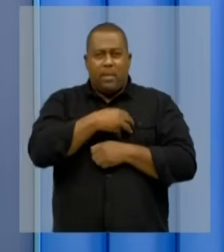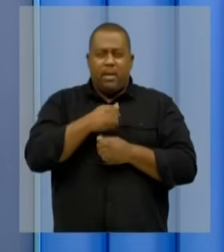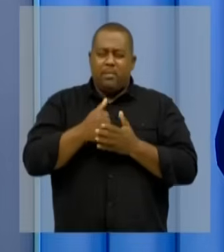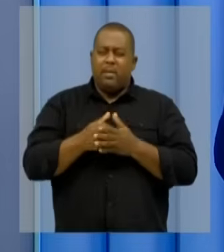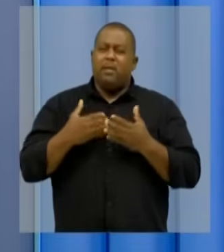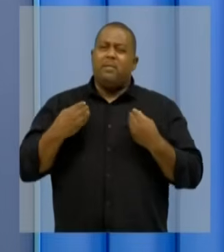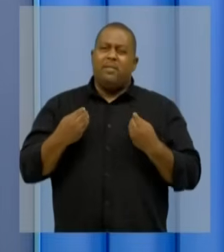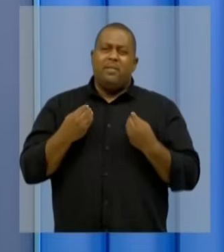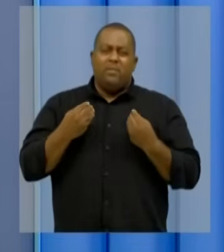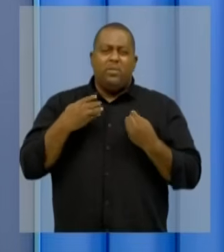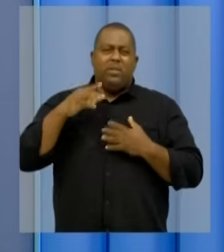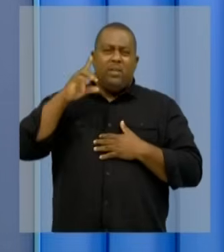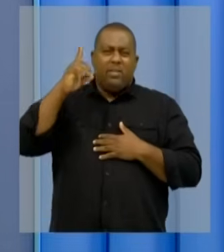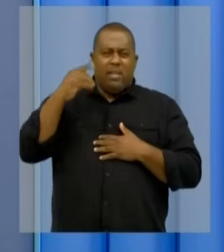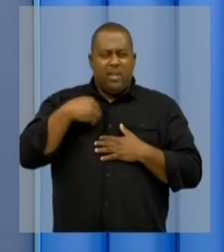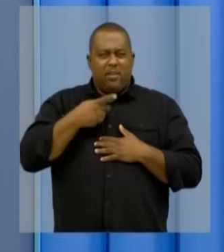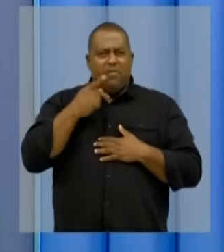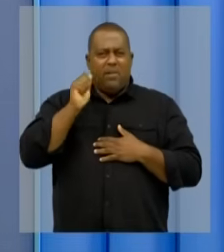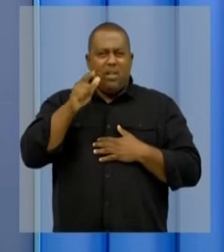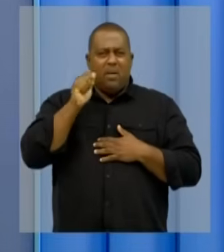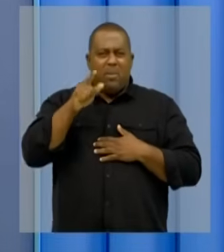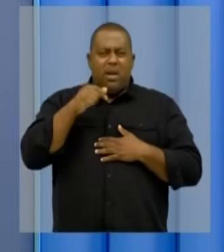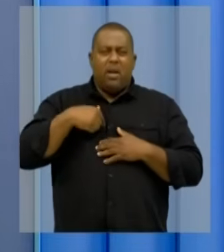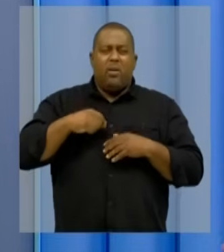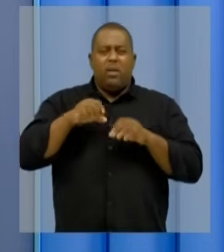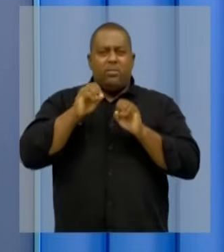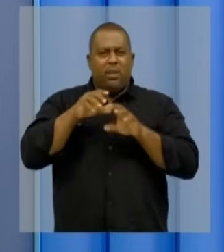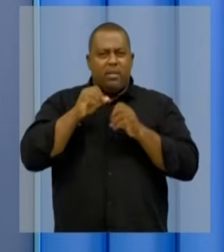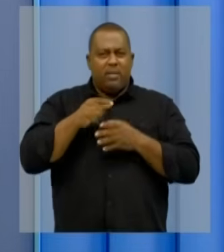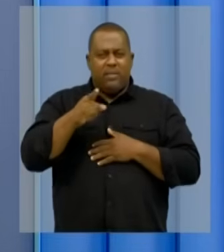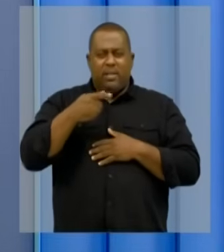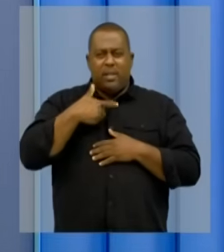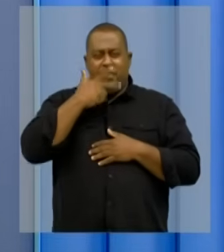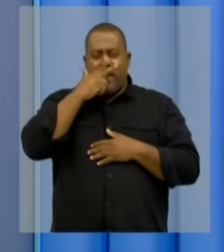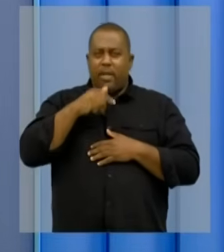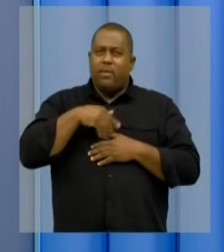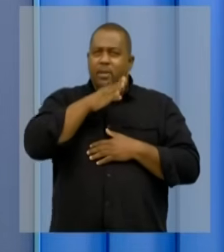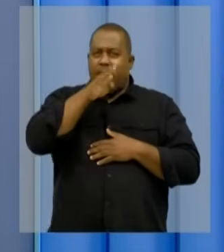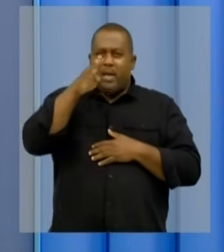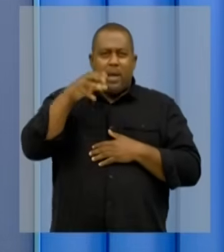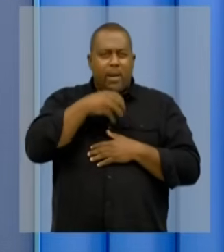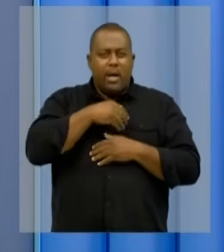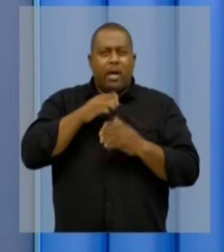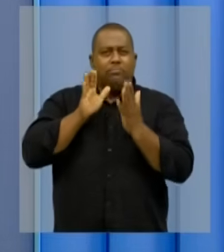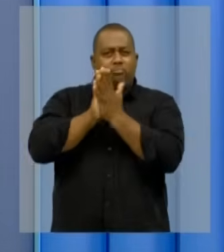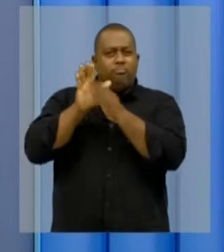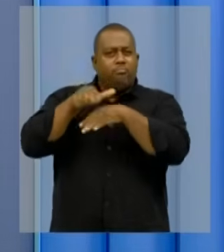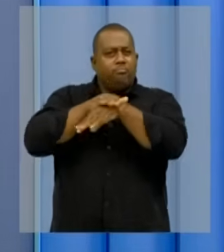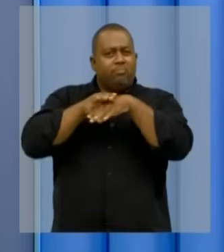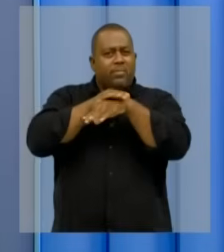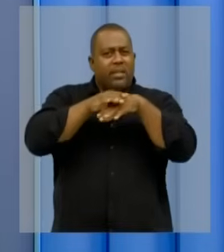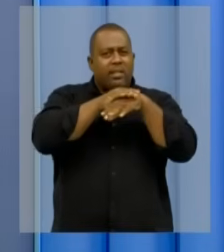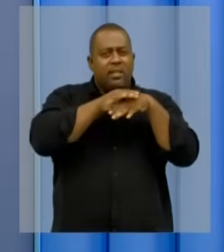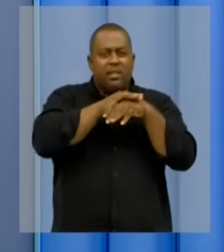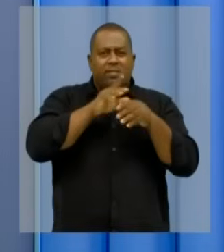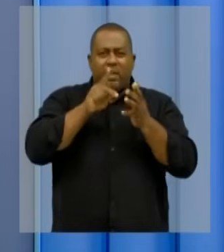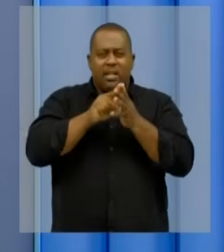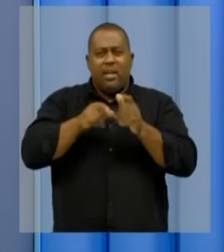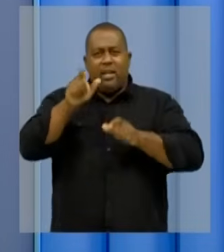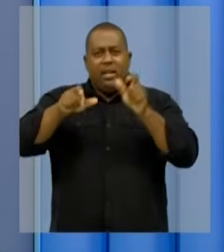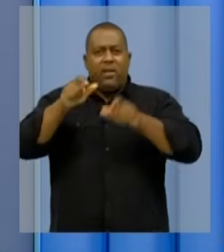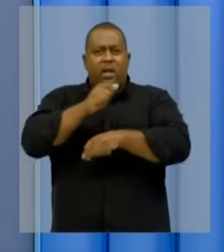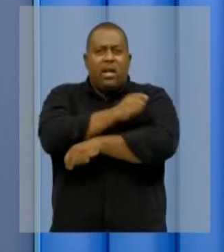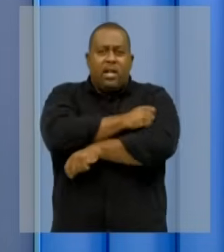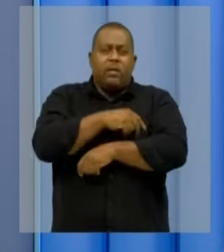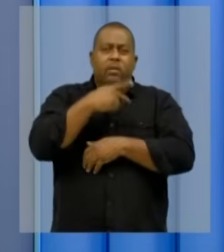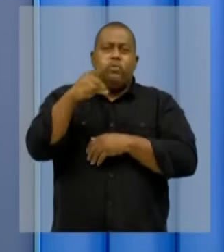de Deus, eu é que falo mal da educação, você não deve estar andando pela Bahia e conversando de verdade com os alunos e as